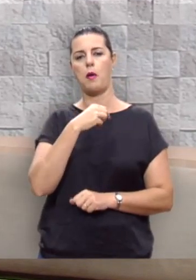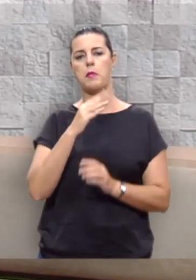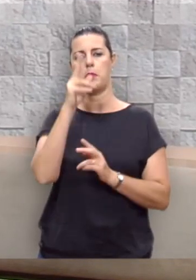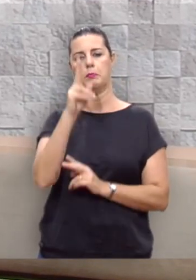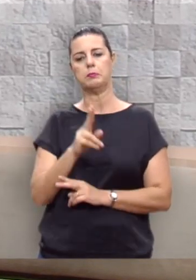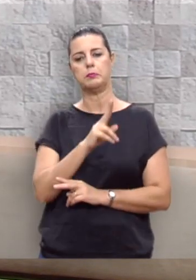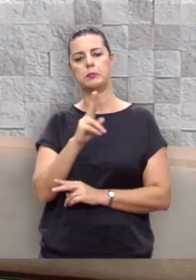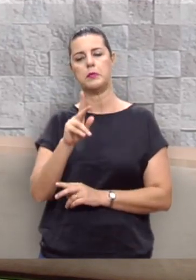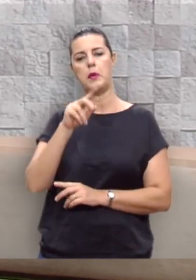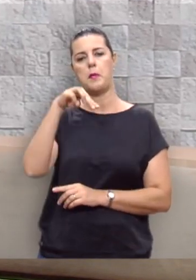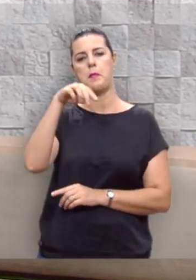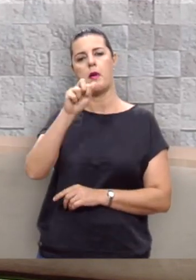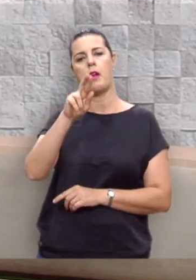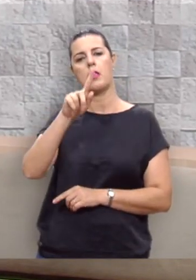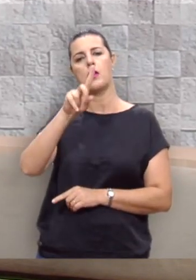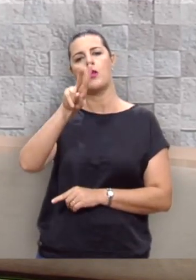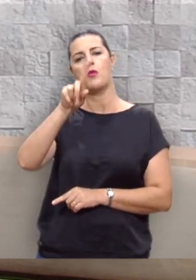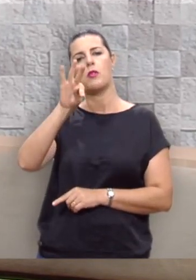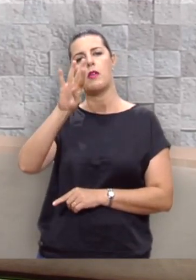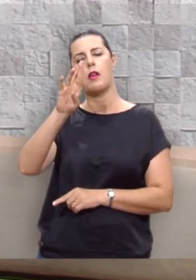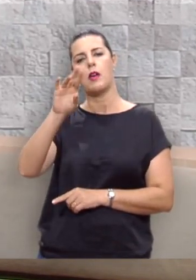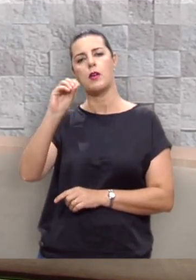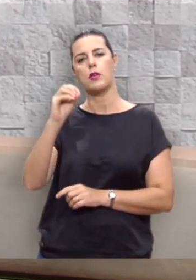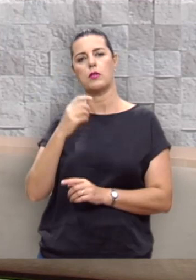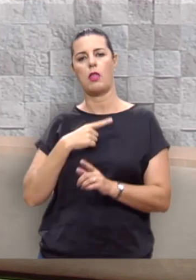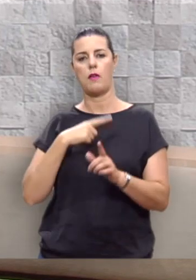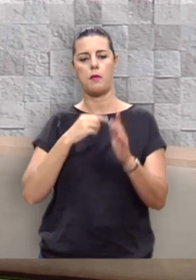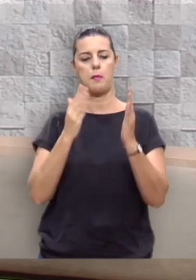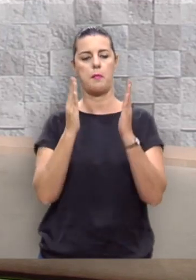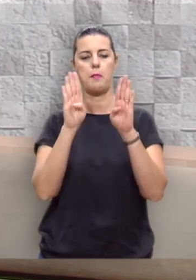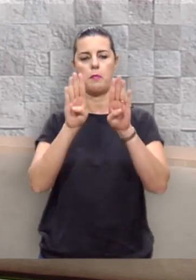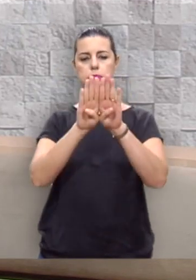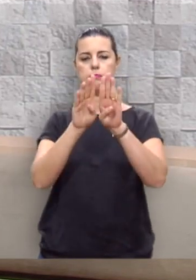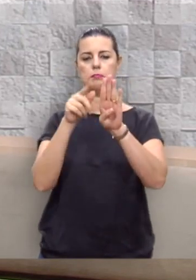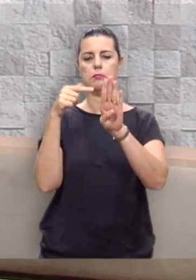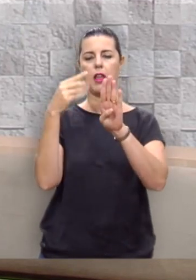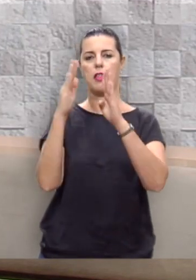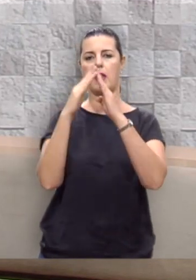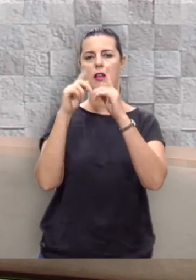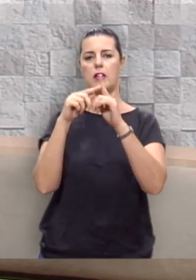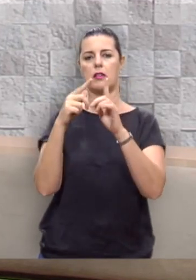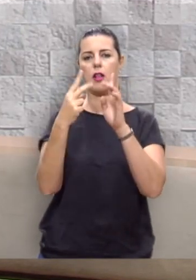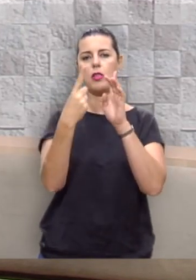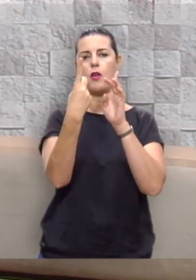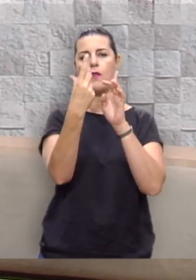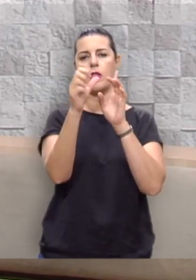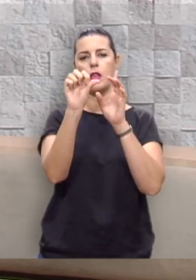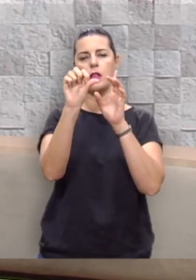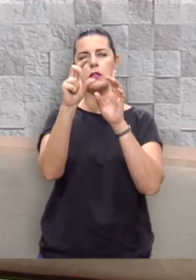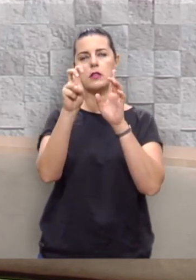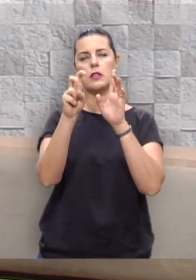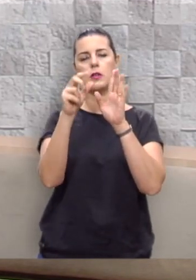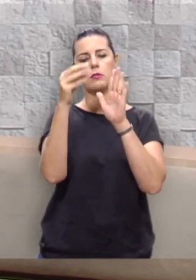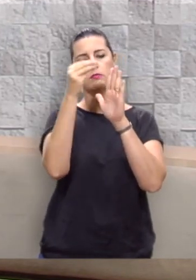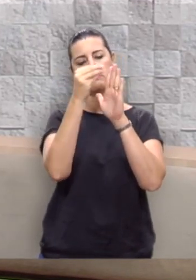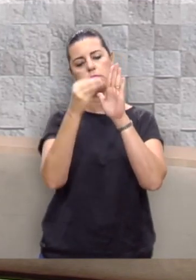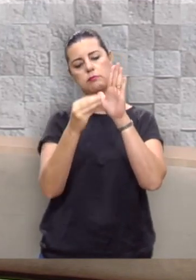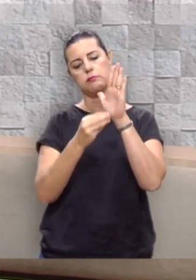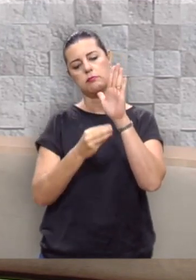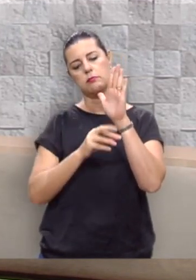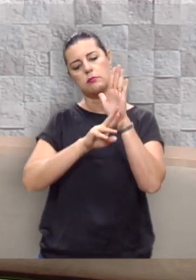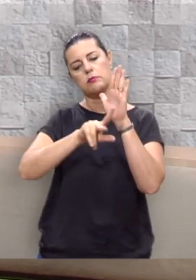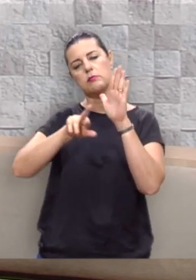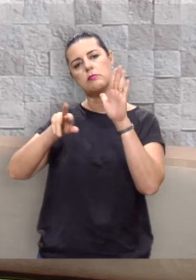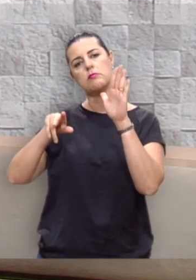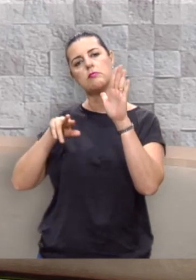Martinho Lutero fixou nas portas da igreja de Wittenberg as 95 teses contra as